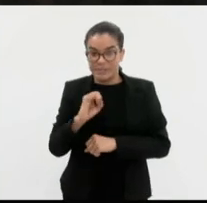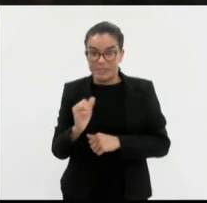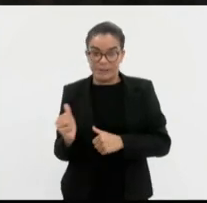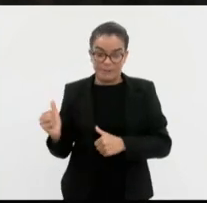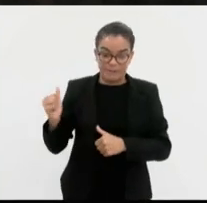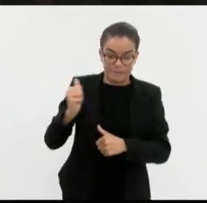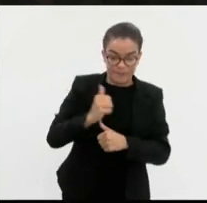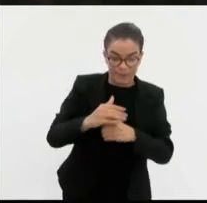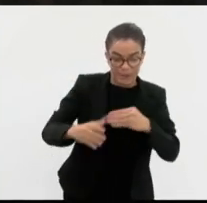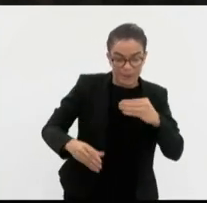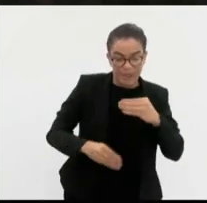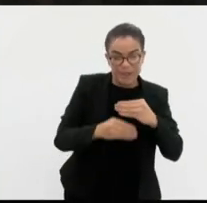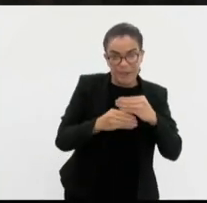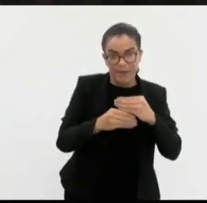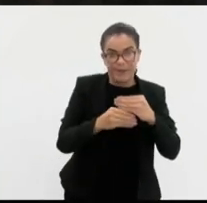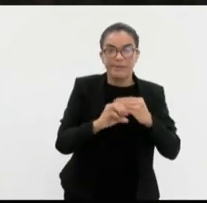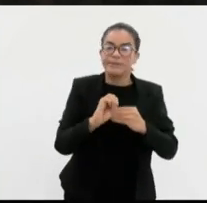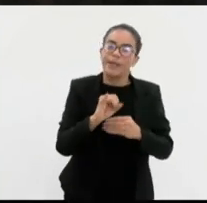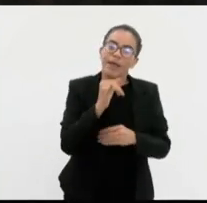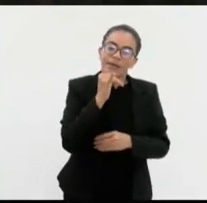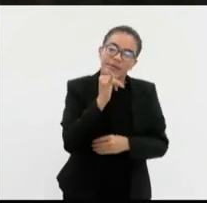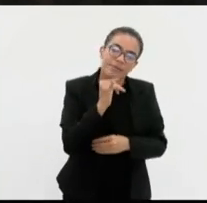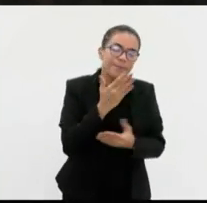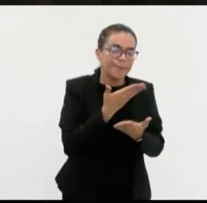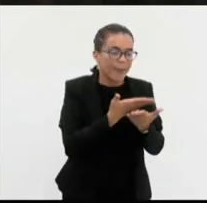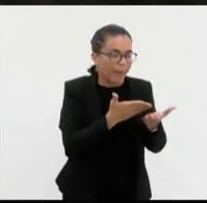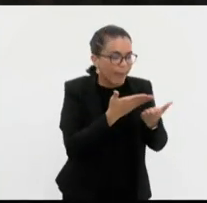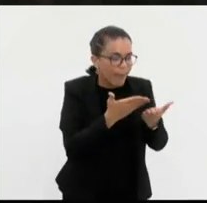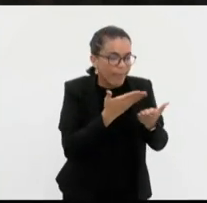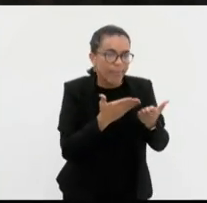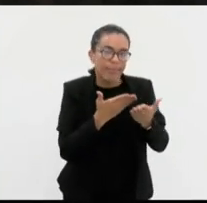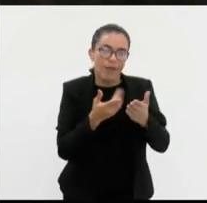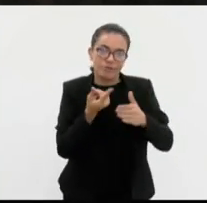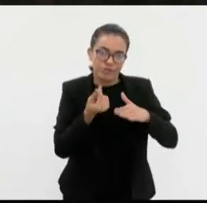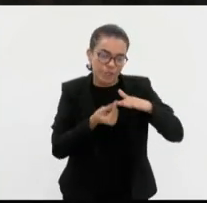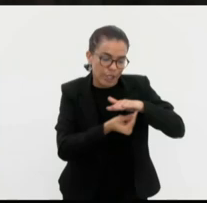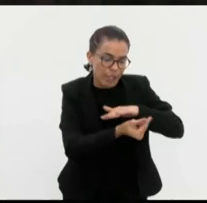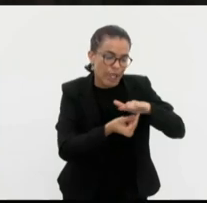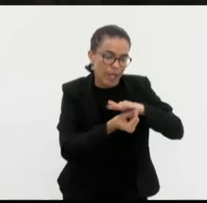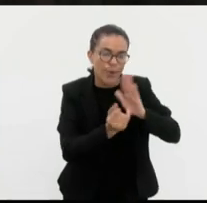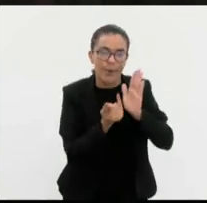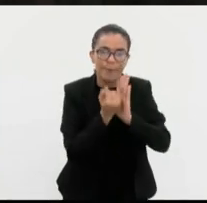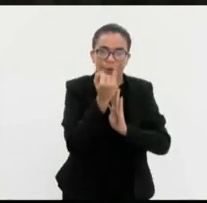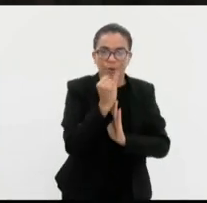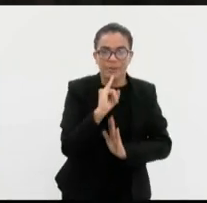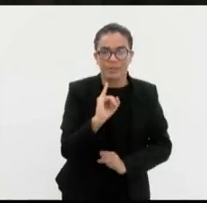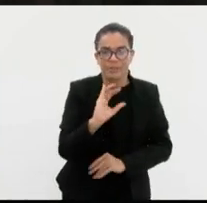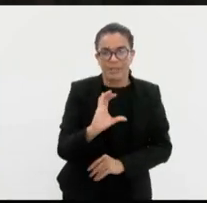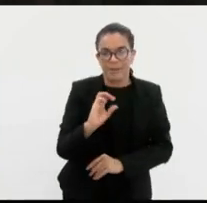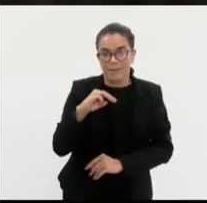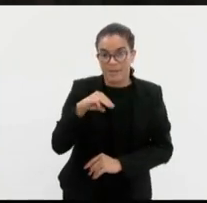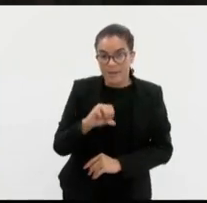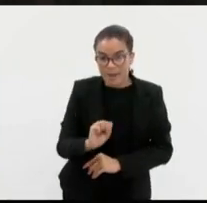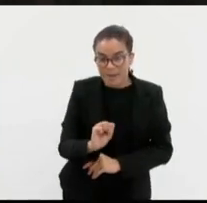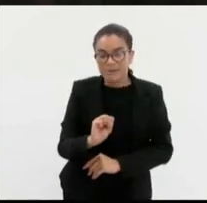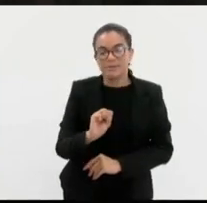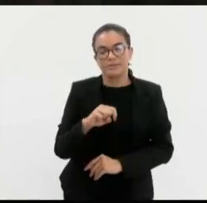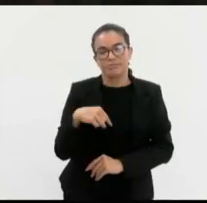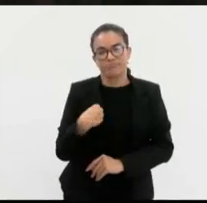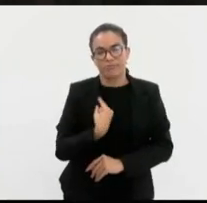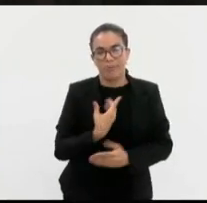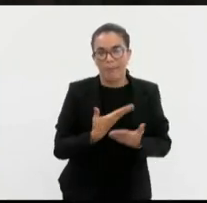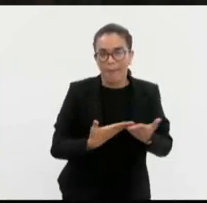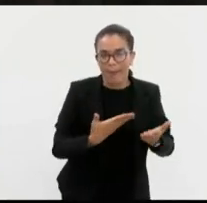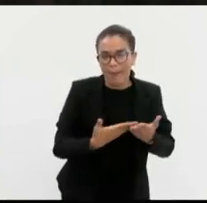reposição das perdas de receita de cms que nós tivemos